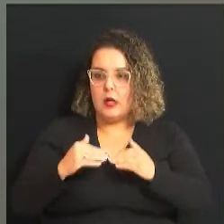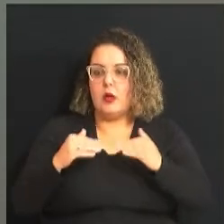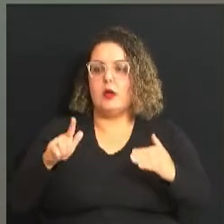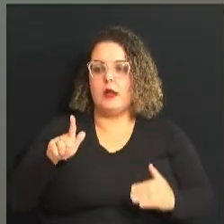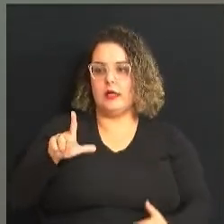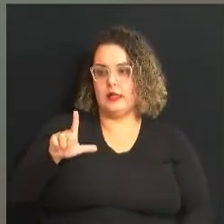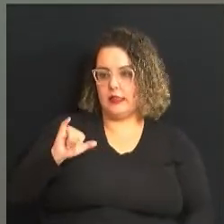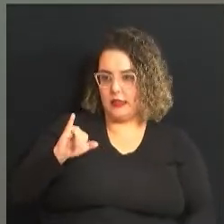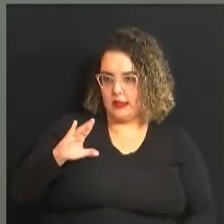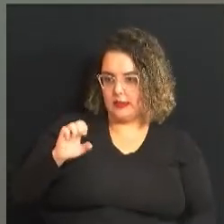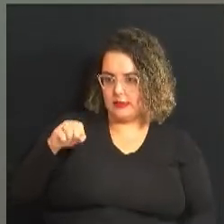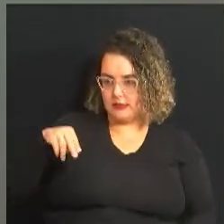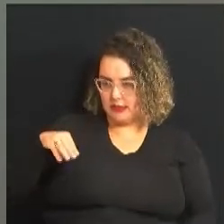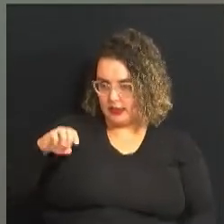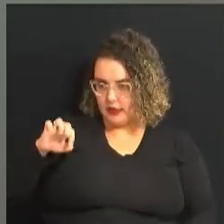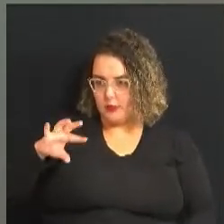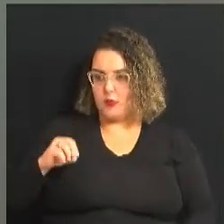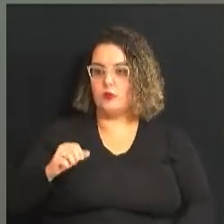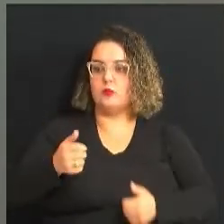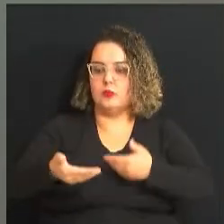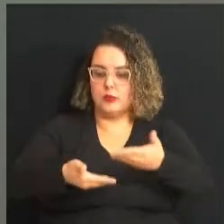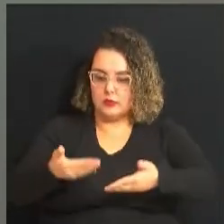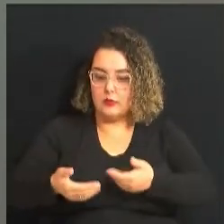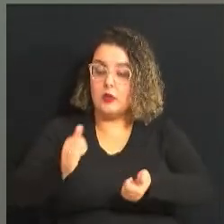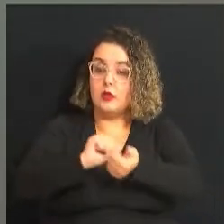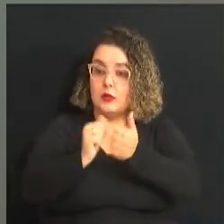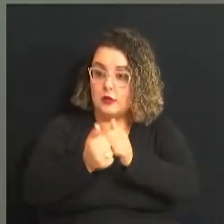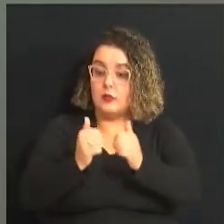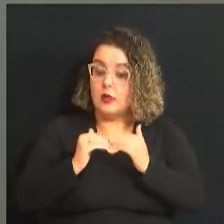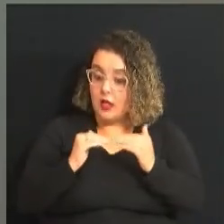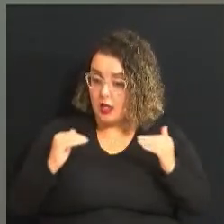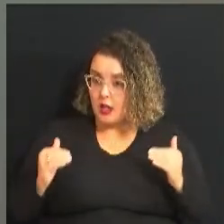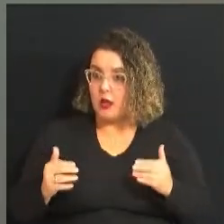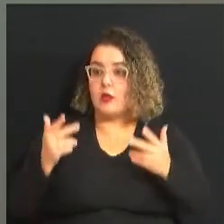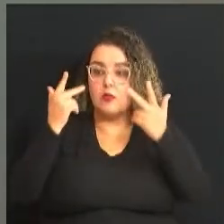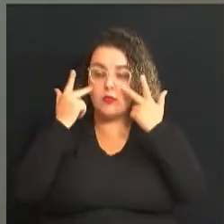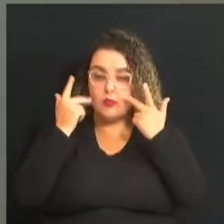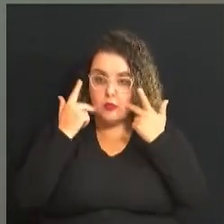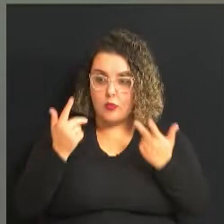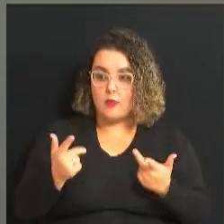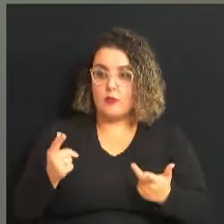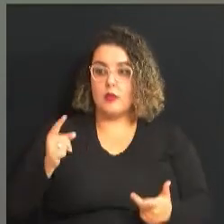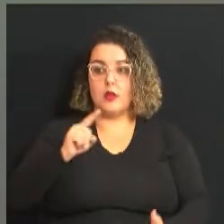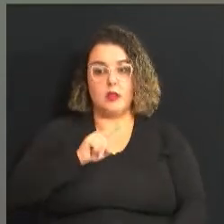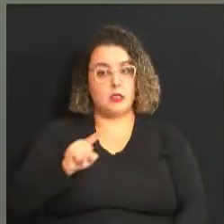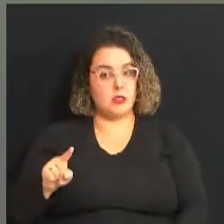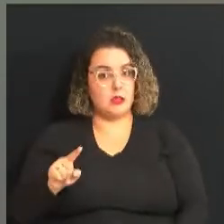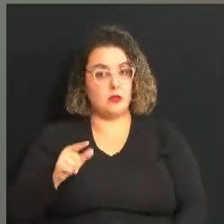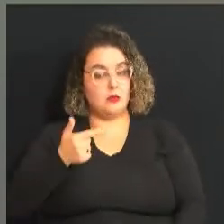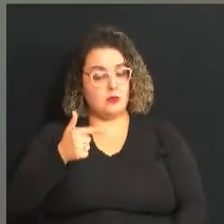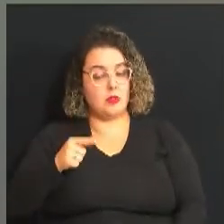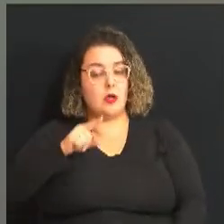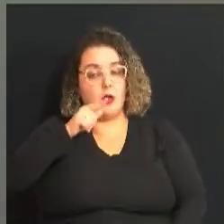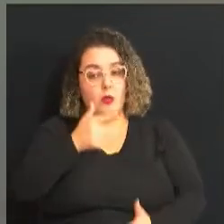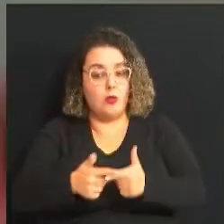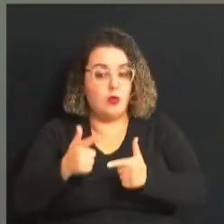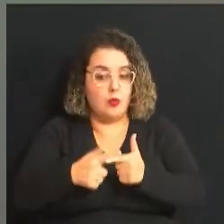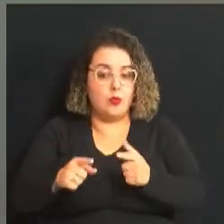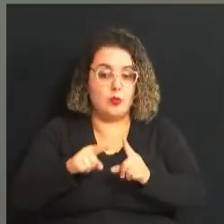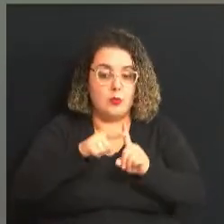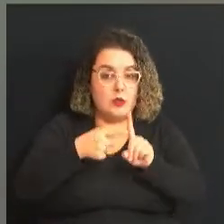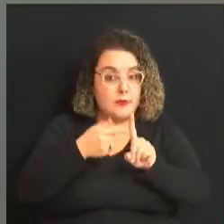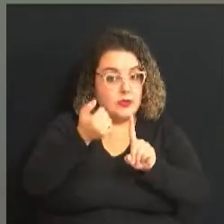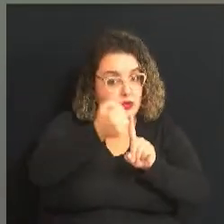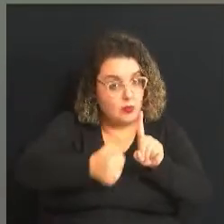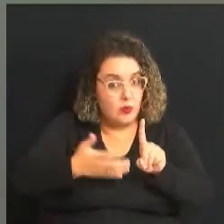que fazer um tratamento muito adequado para manter os níveis glicêmicos normais e não colocar essa gravidez em risco. Durante a